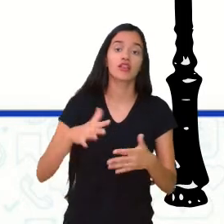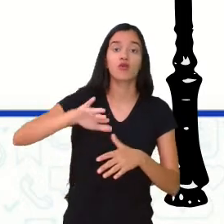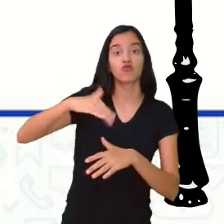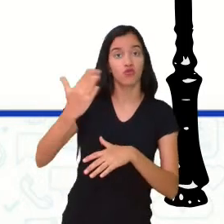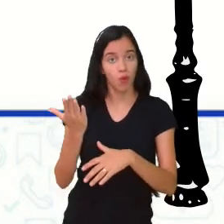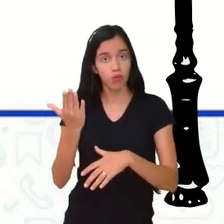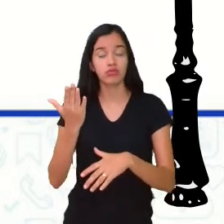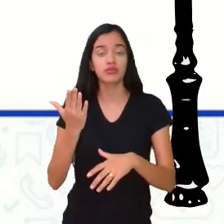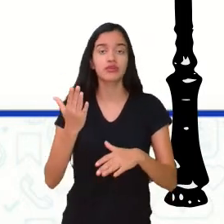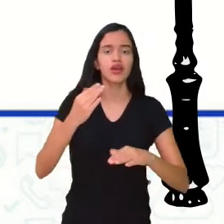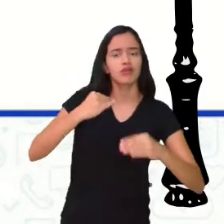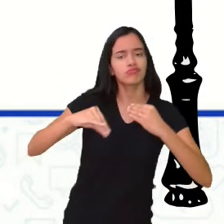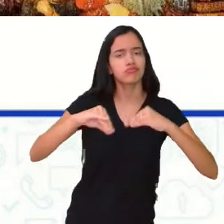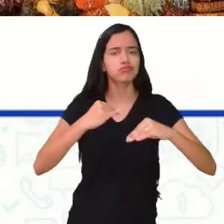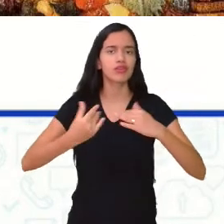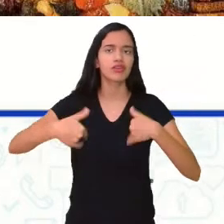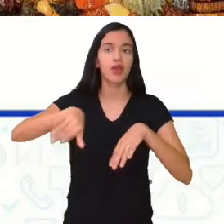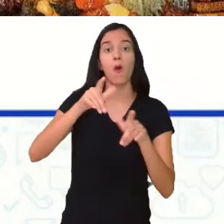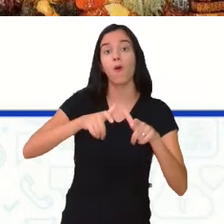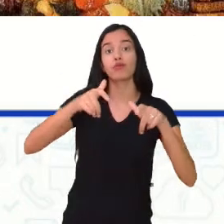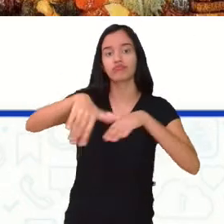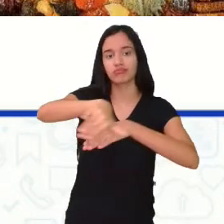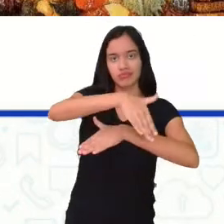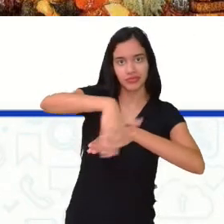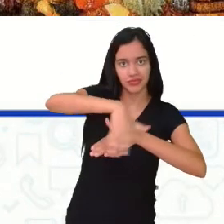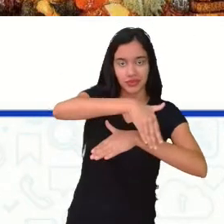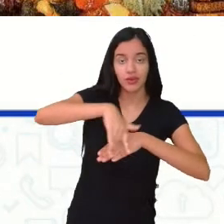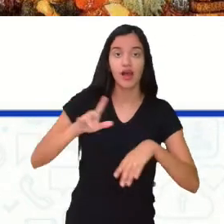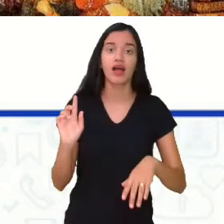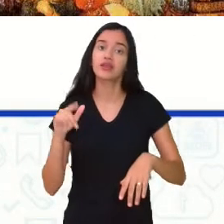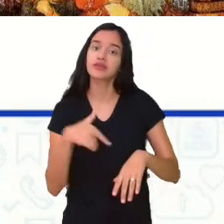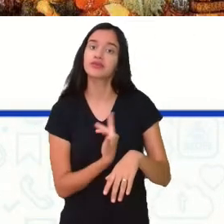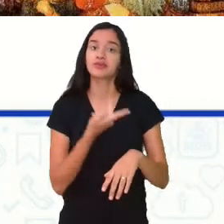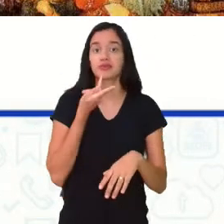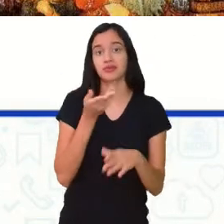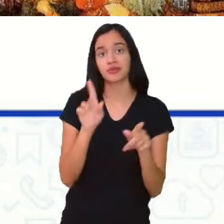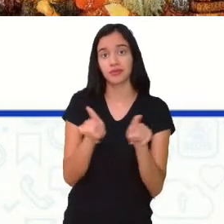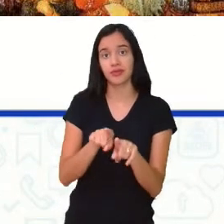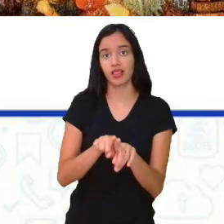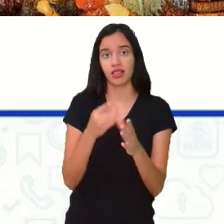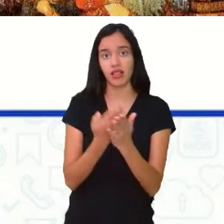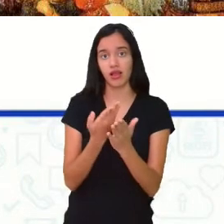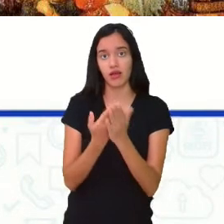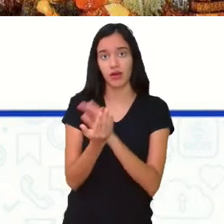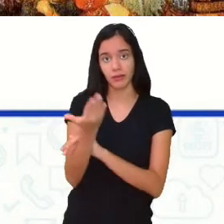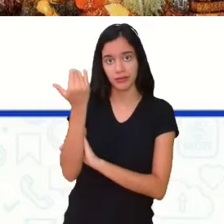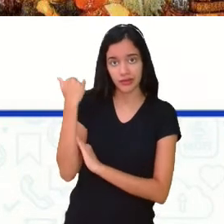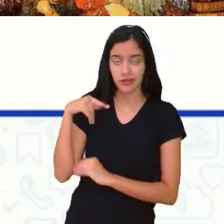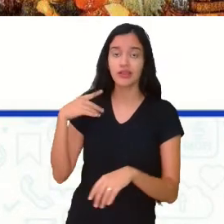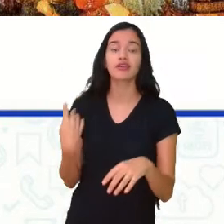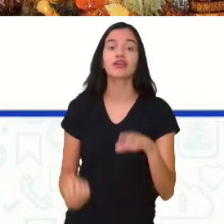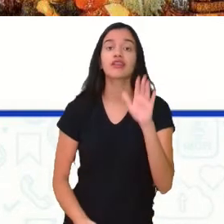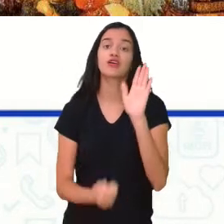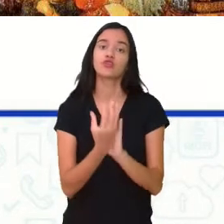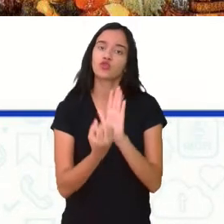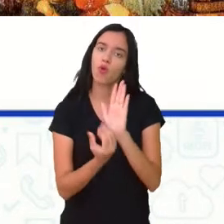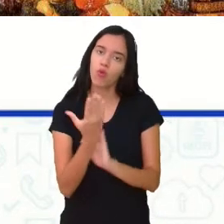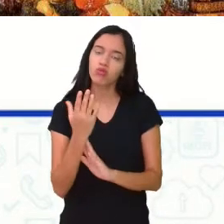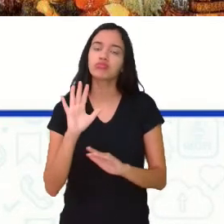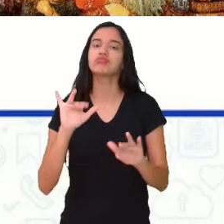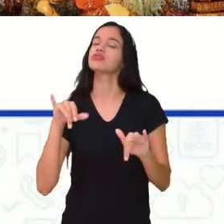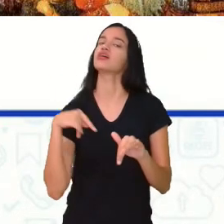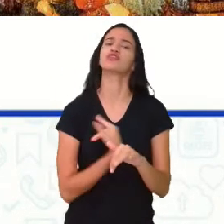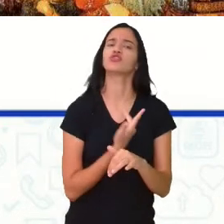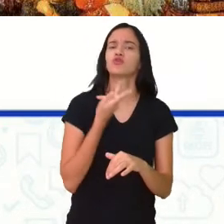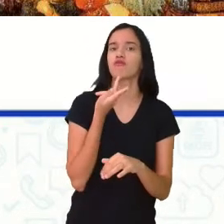flexível, que é o espaço da rua, né? A gente falou também na aula passada sobre as origens do teatro de rua. A gente não